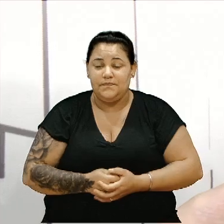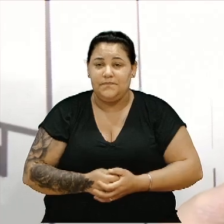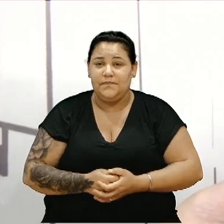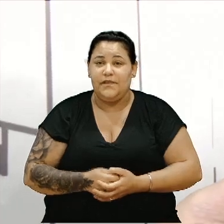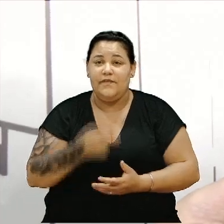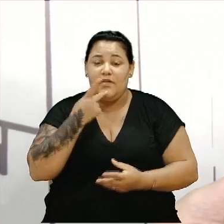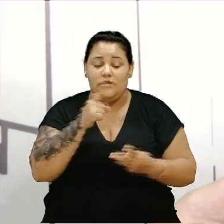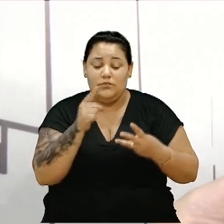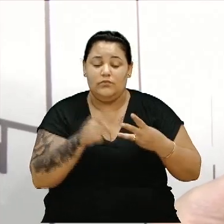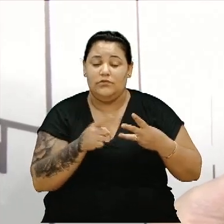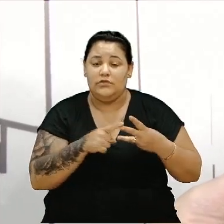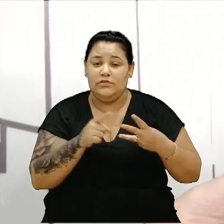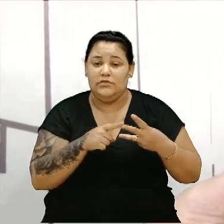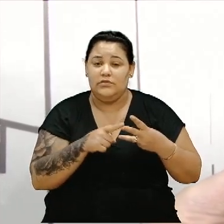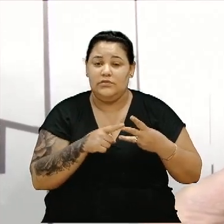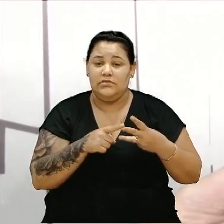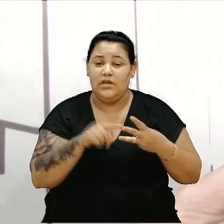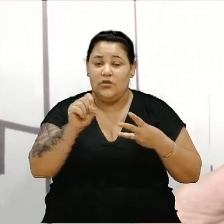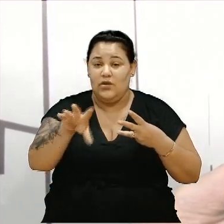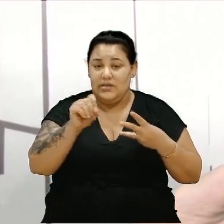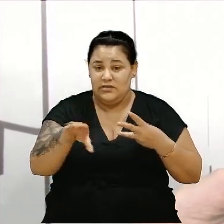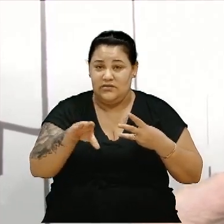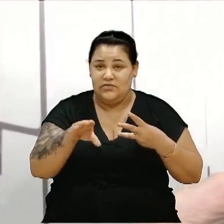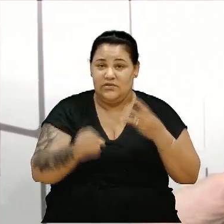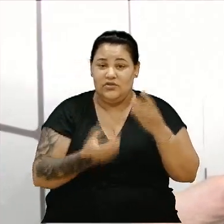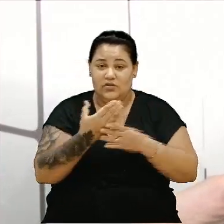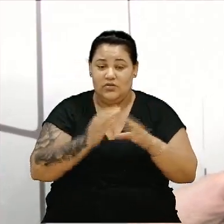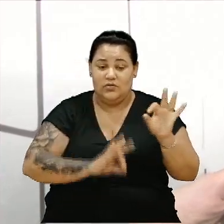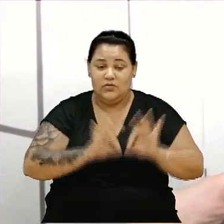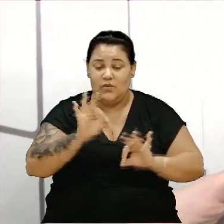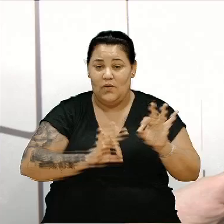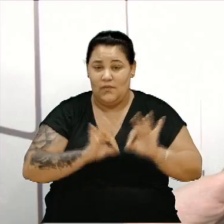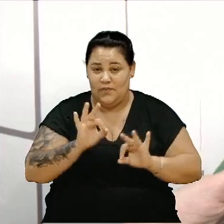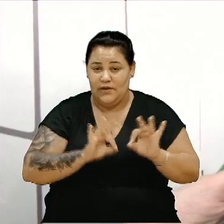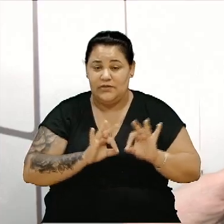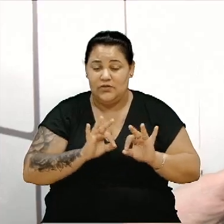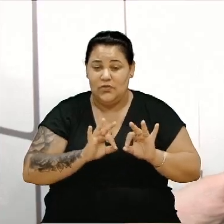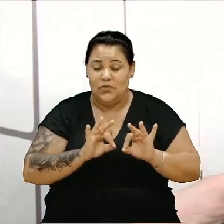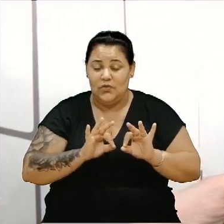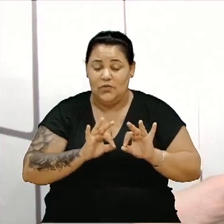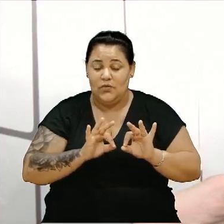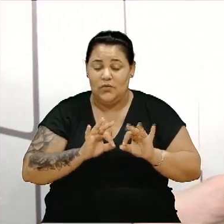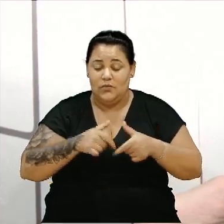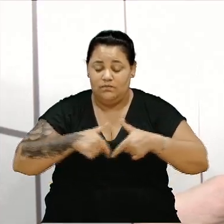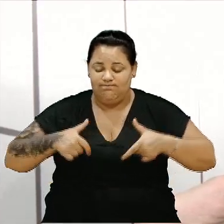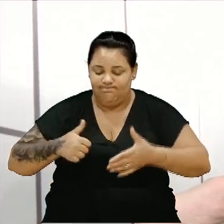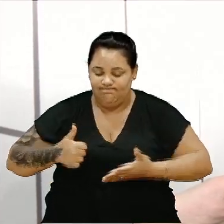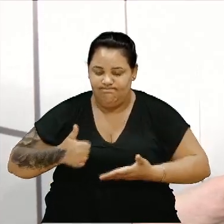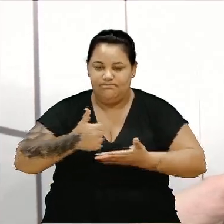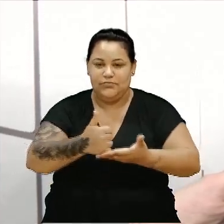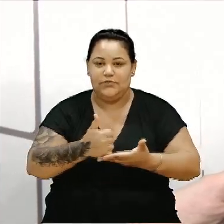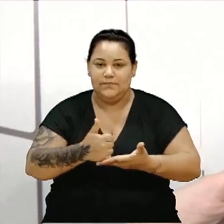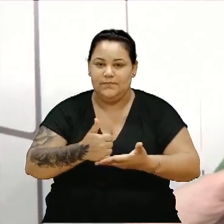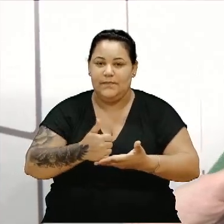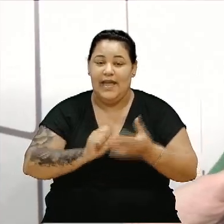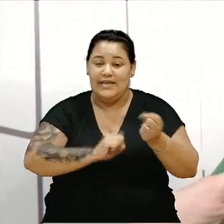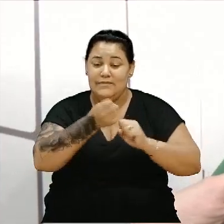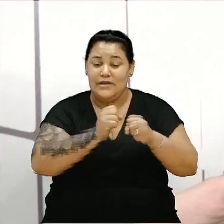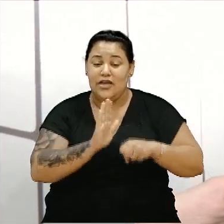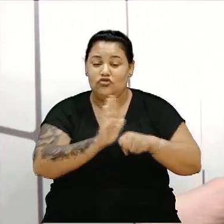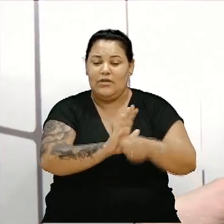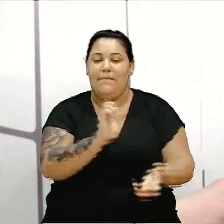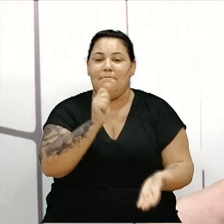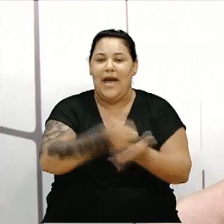educação, a gente protocolou o projeto Uniforme Patrocinado, que a iniciativa privada possa patrocinar uniformes nas